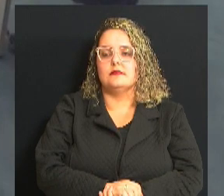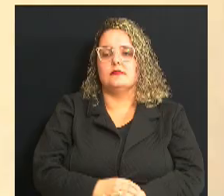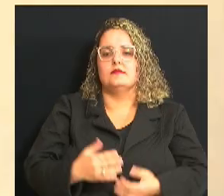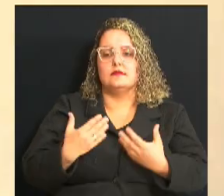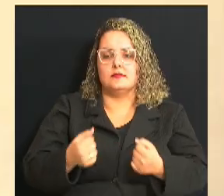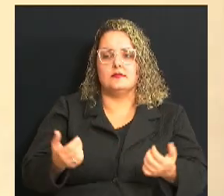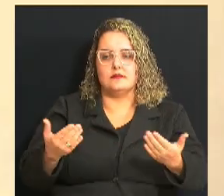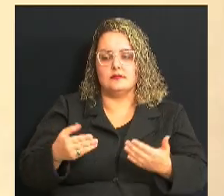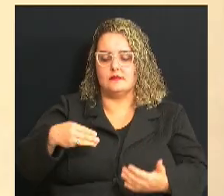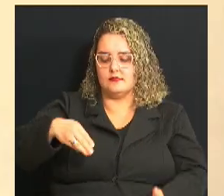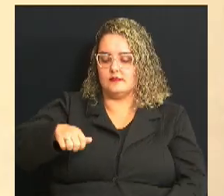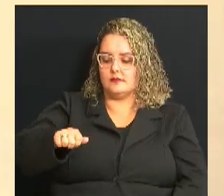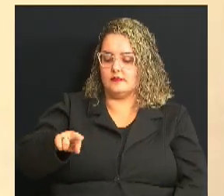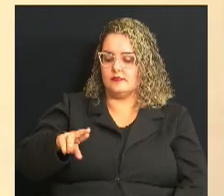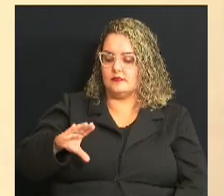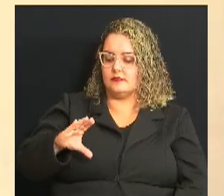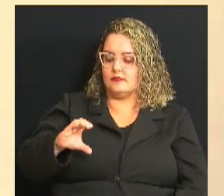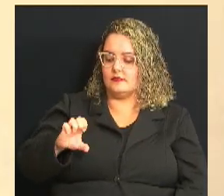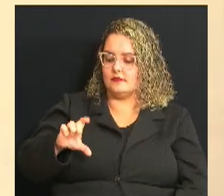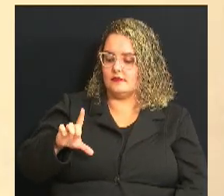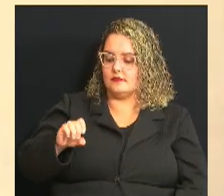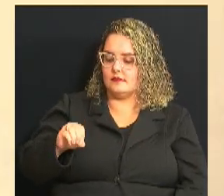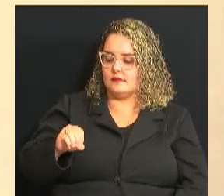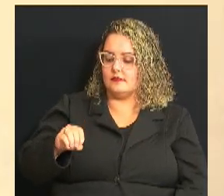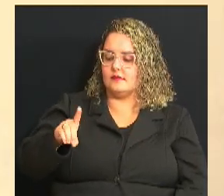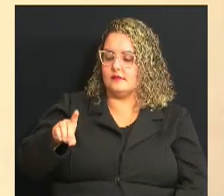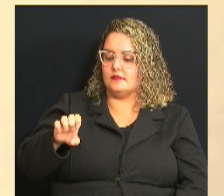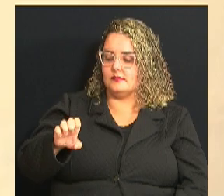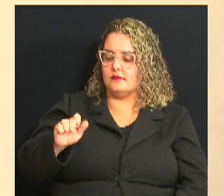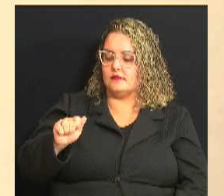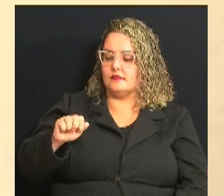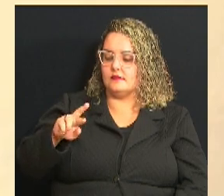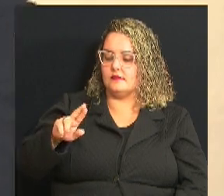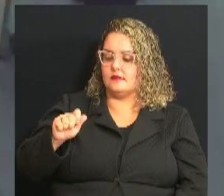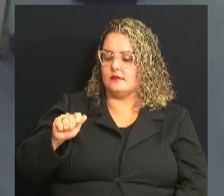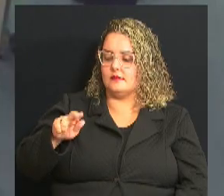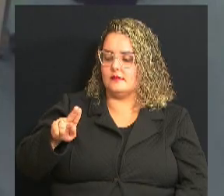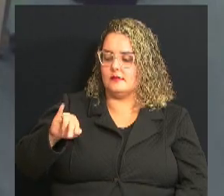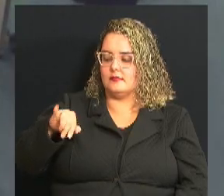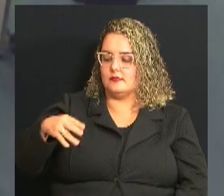Recebam agora o senhor Marcelo Carvalho de Araújo.